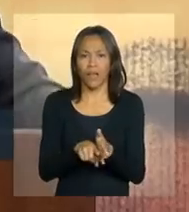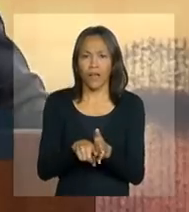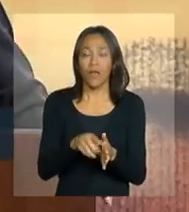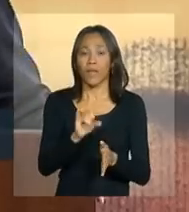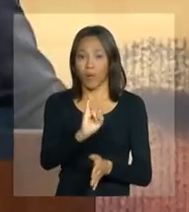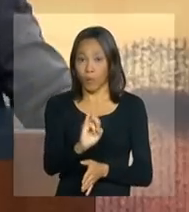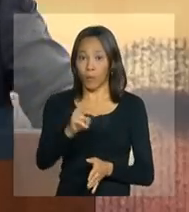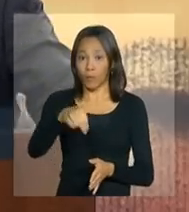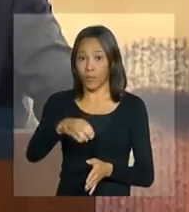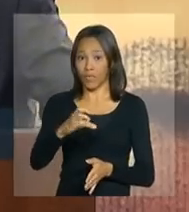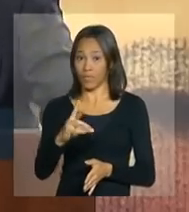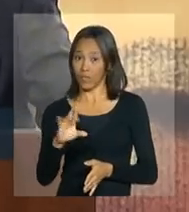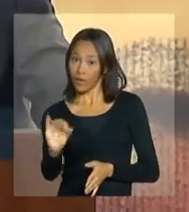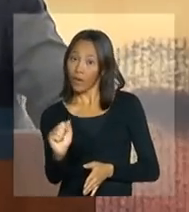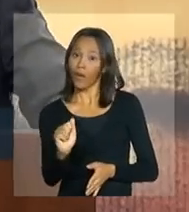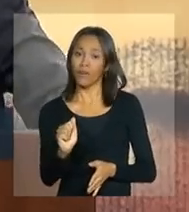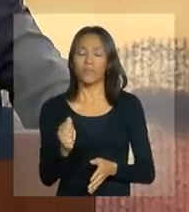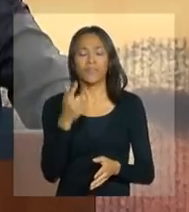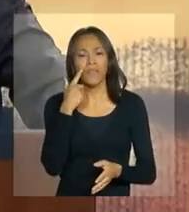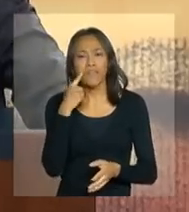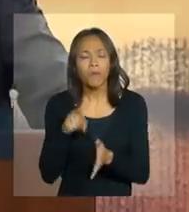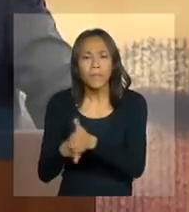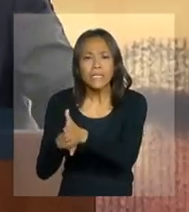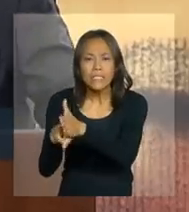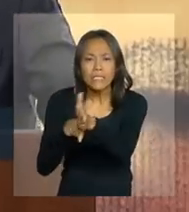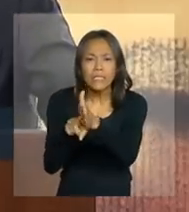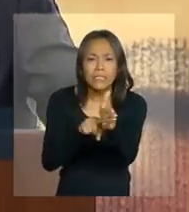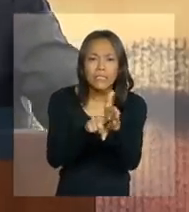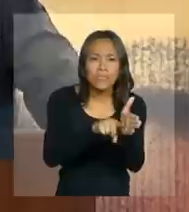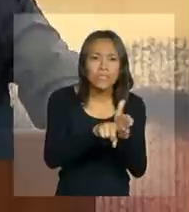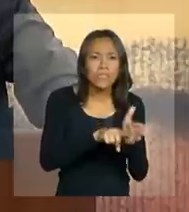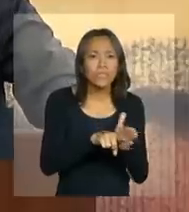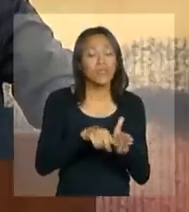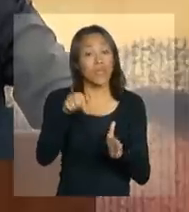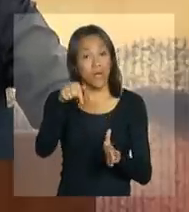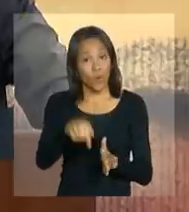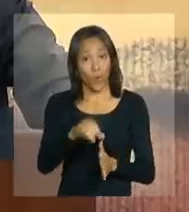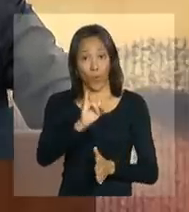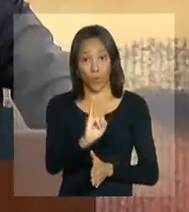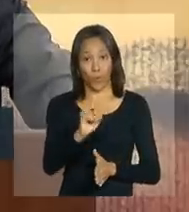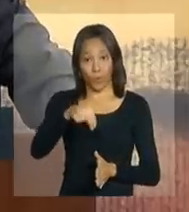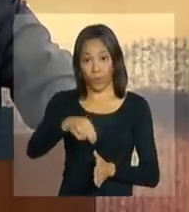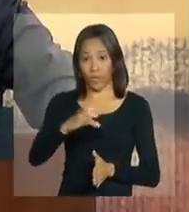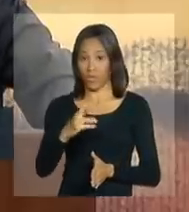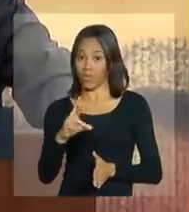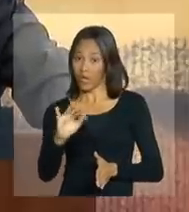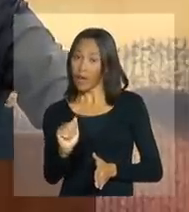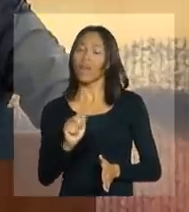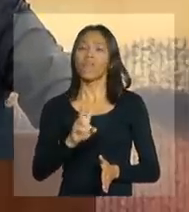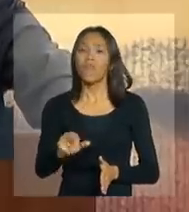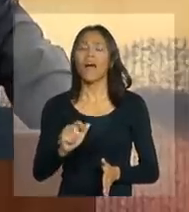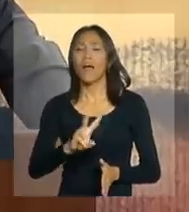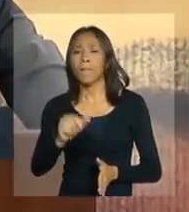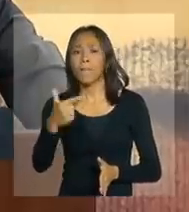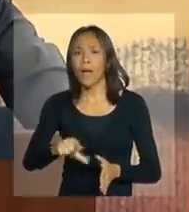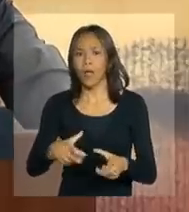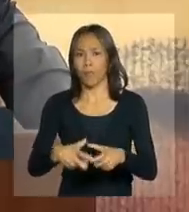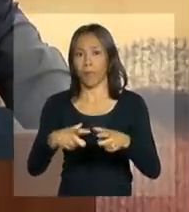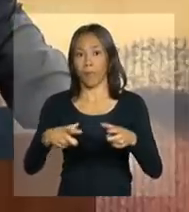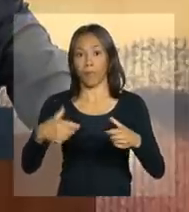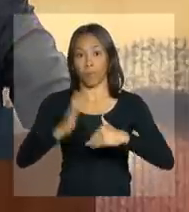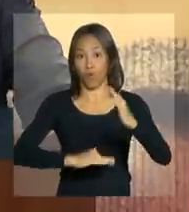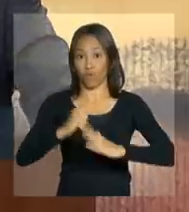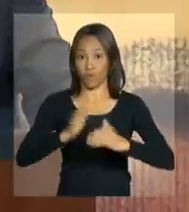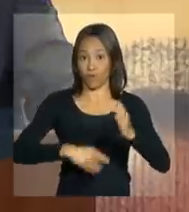Incra esse destaque orçamentário vai permitir que o Incra aumente a sua capacidade operacional